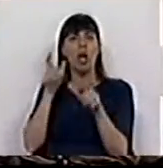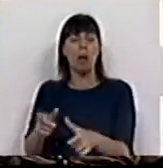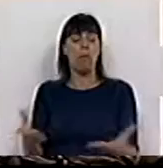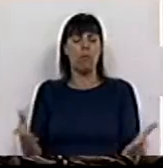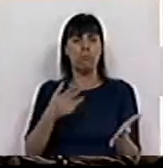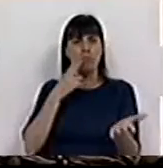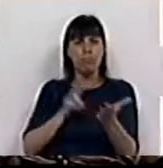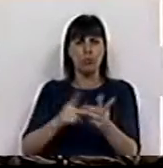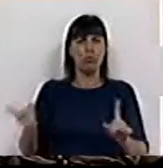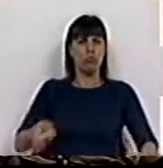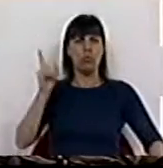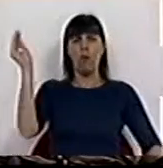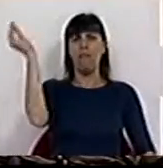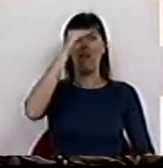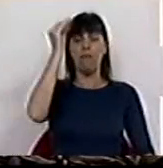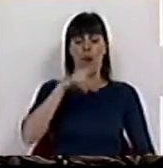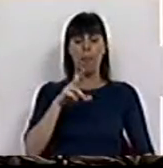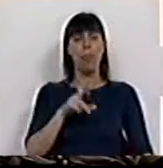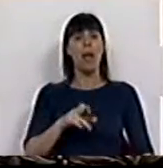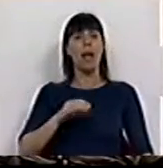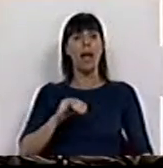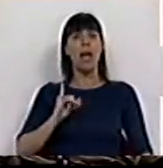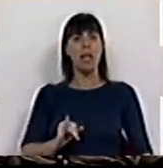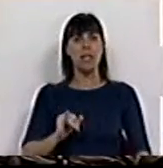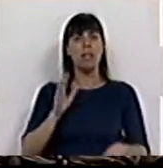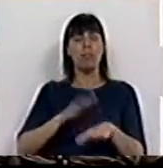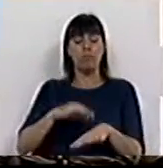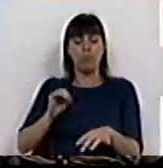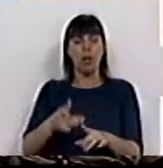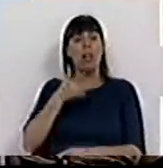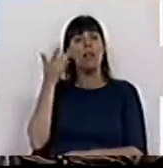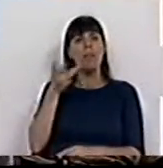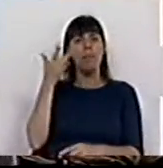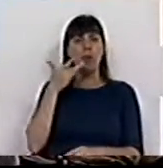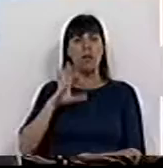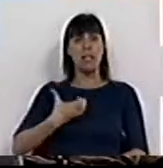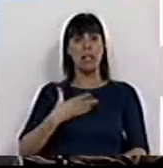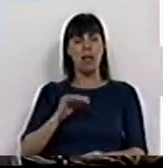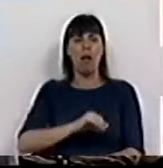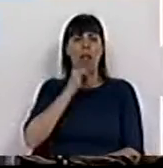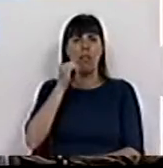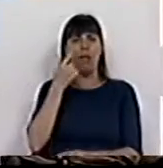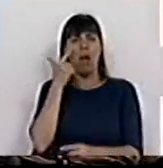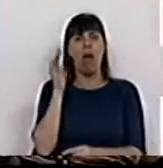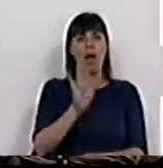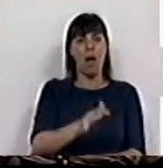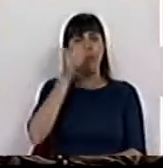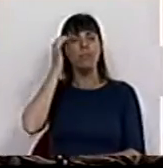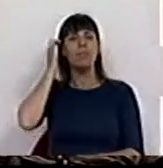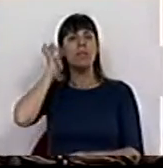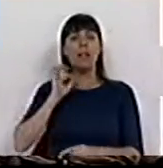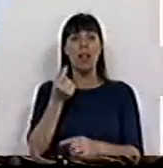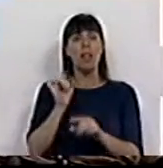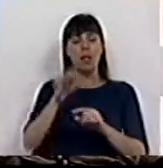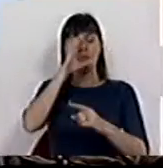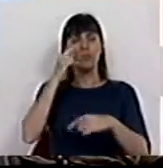Nada mais falso. O RSI, até pela despoderada demagogia que o CDS sempre reservou, foi sempre o